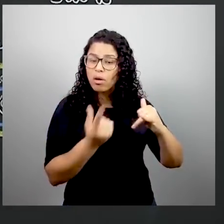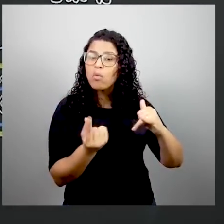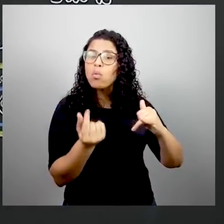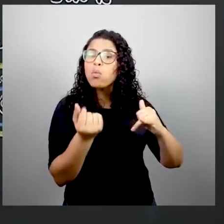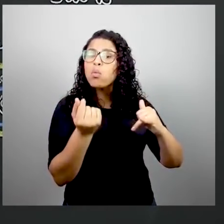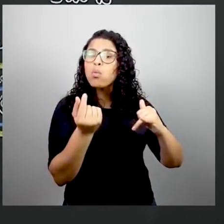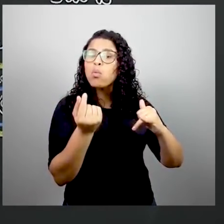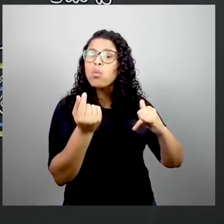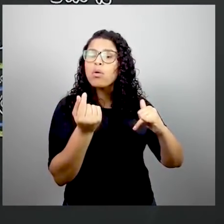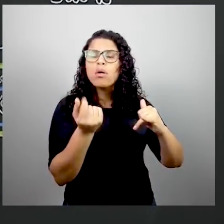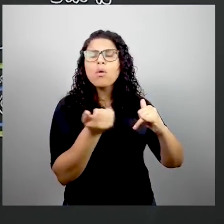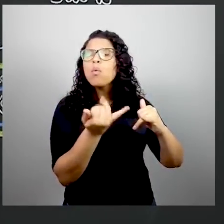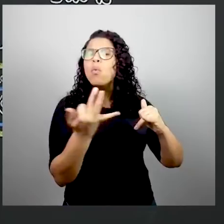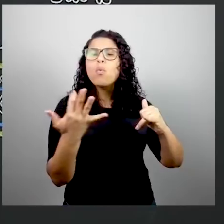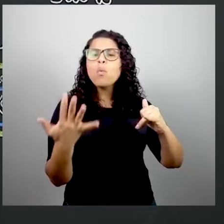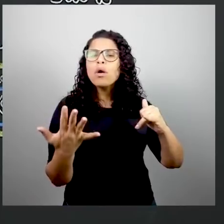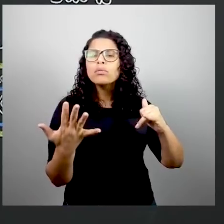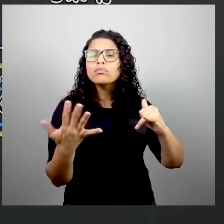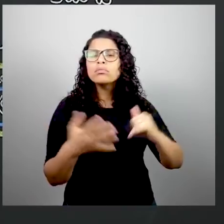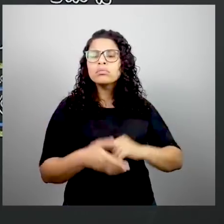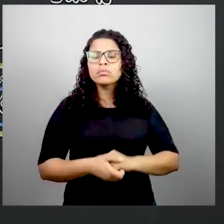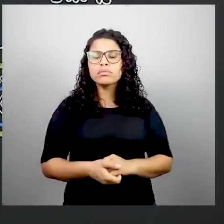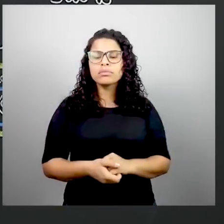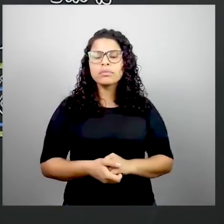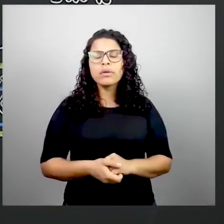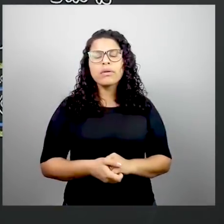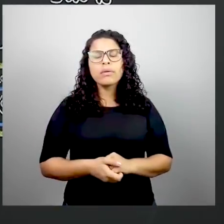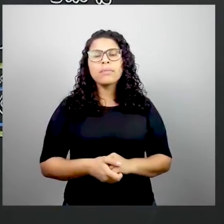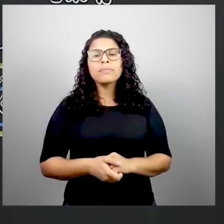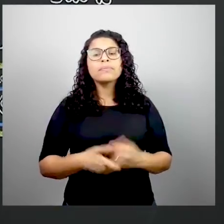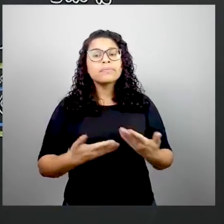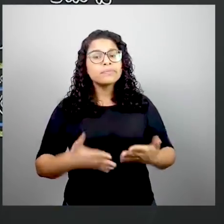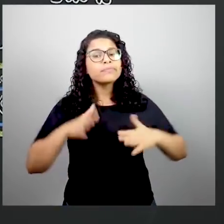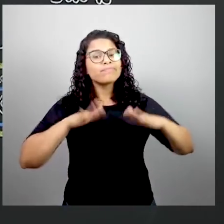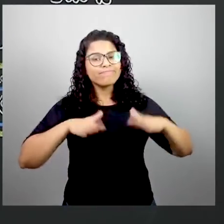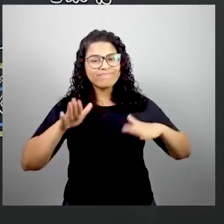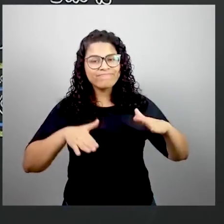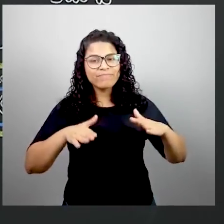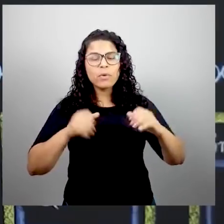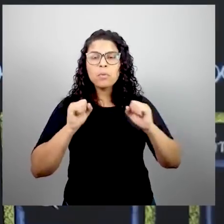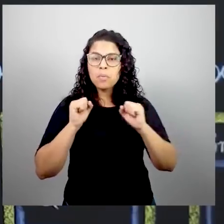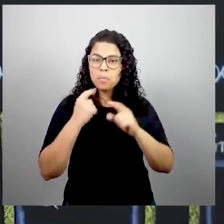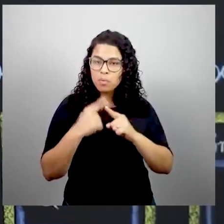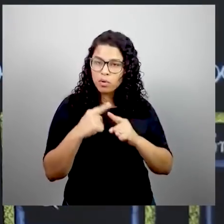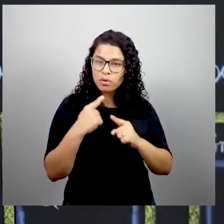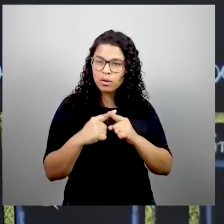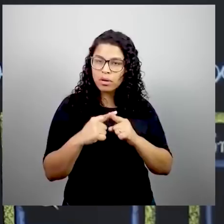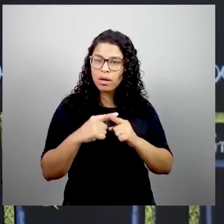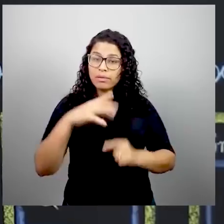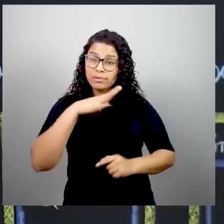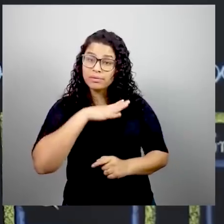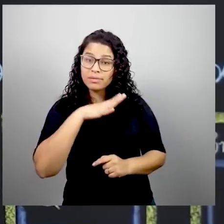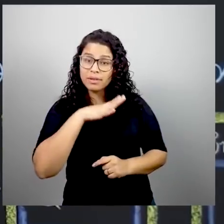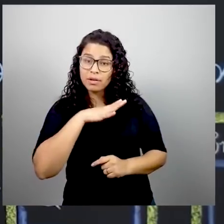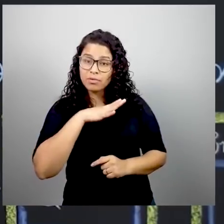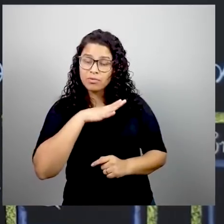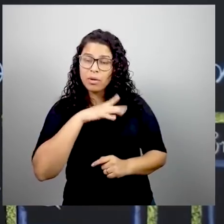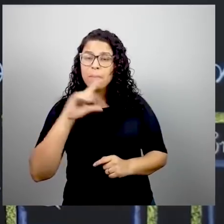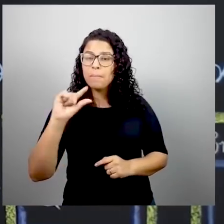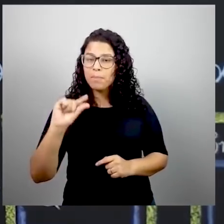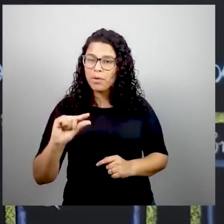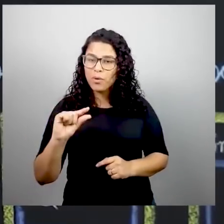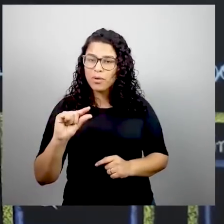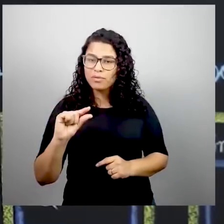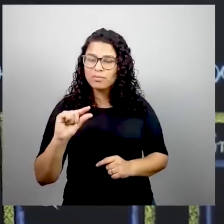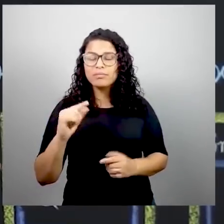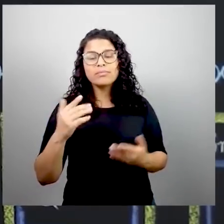cobra. Qual é a tarifa? Quanto é que está saindo aí? E isso vai variar bastante. Porque você pode estar numa cidade em que a tarifa ela